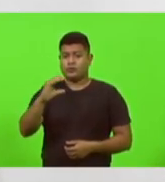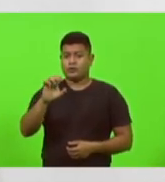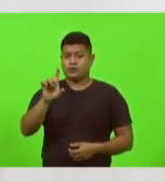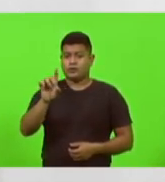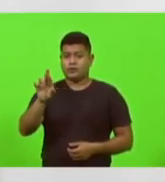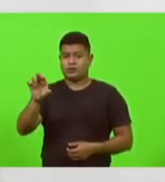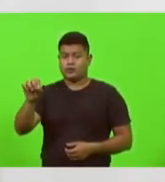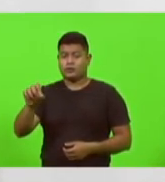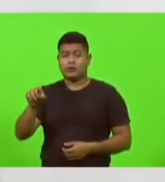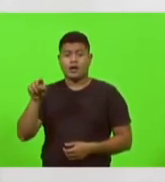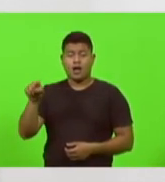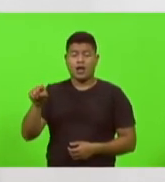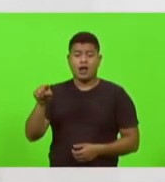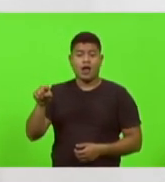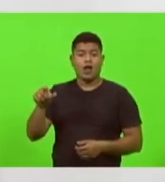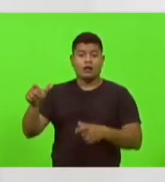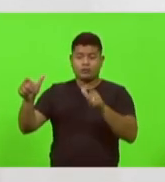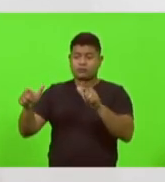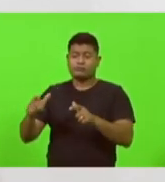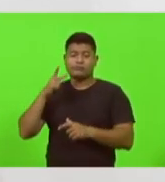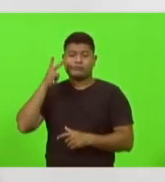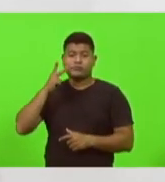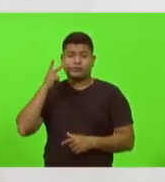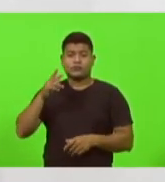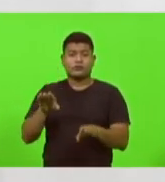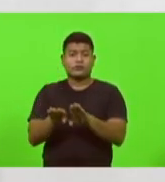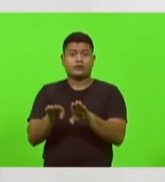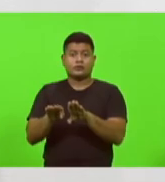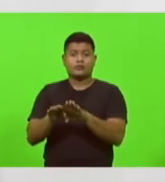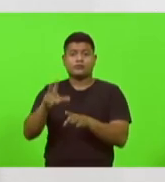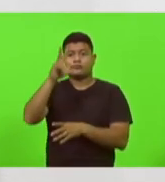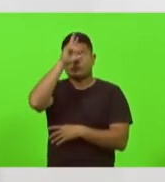vereador, prefeito por 3 mandatos,